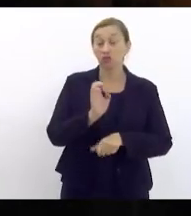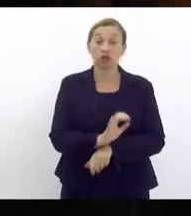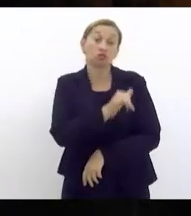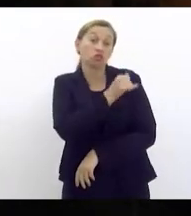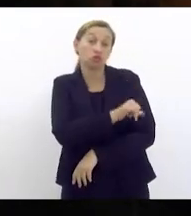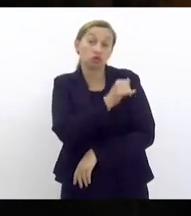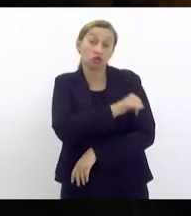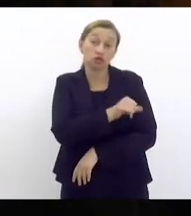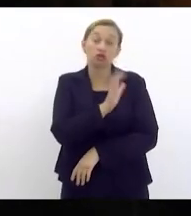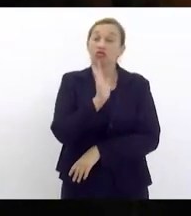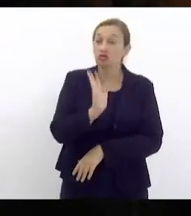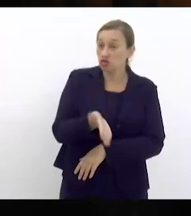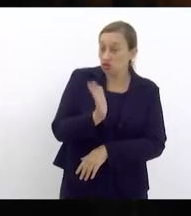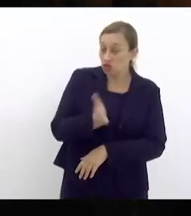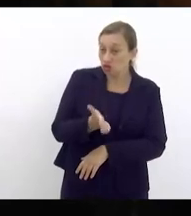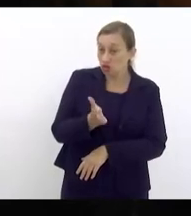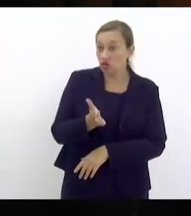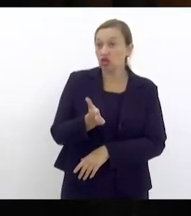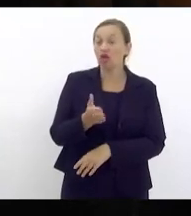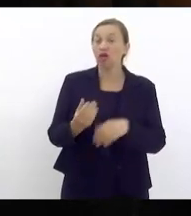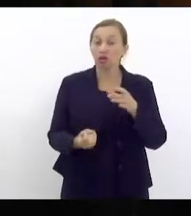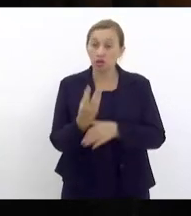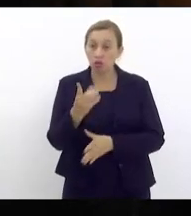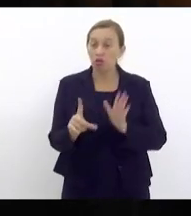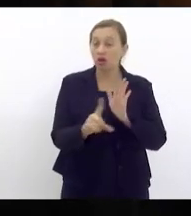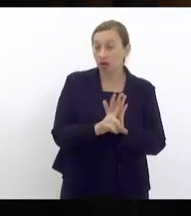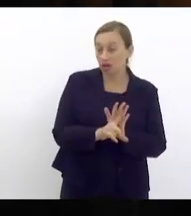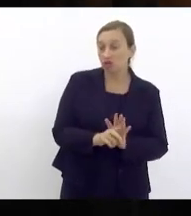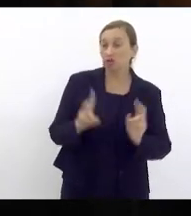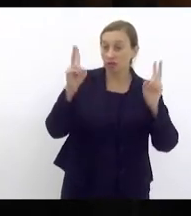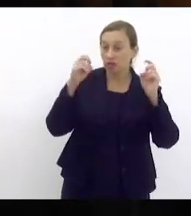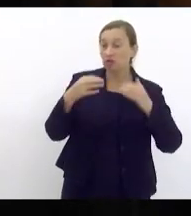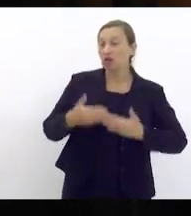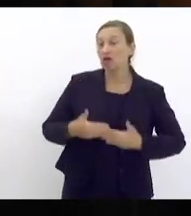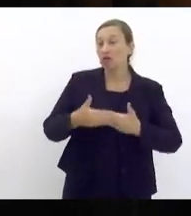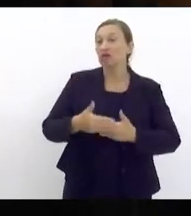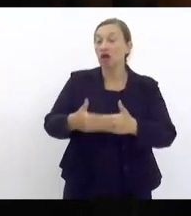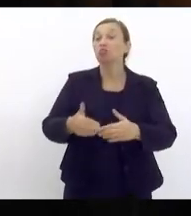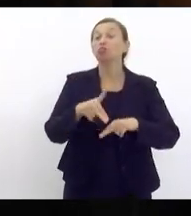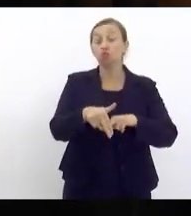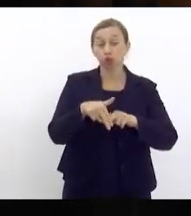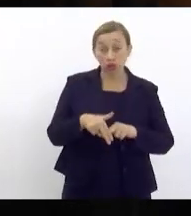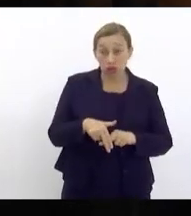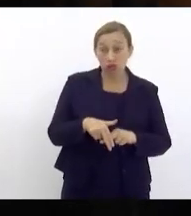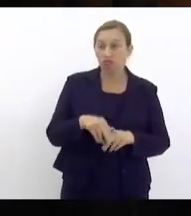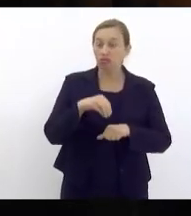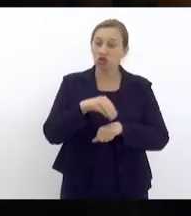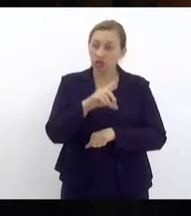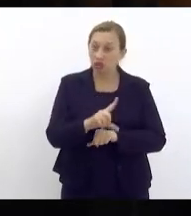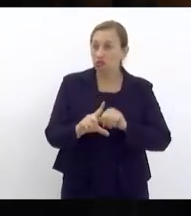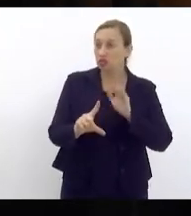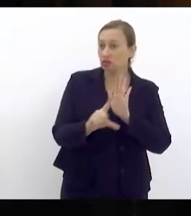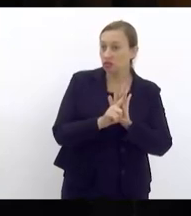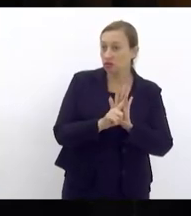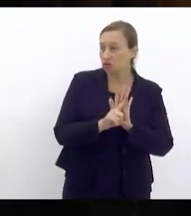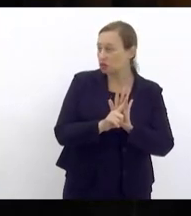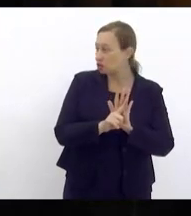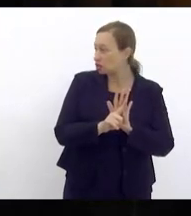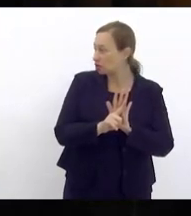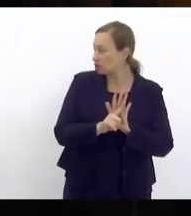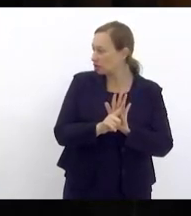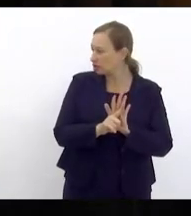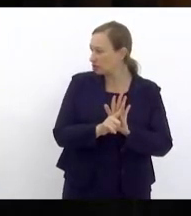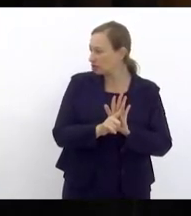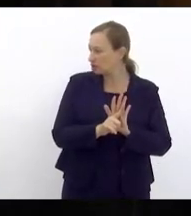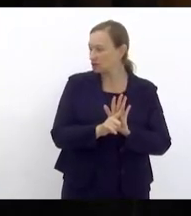a gente já legislou sobre isso e a gente quer avançar por isso então essa indicação Legislativa para que o governador